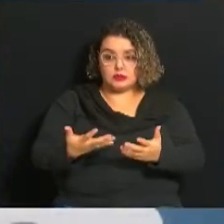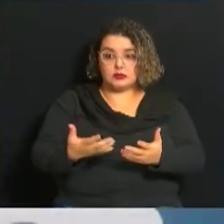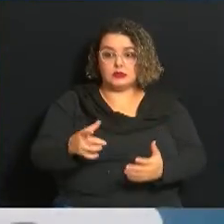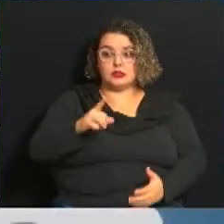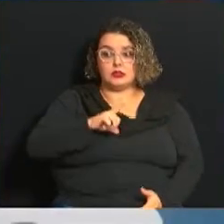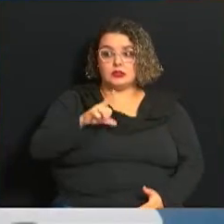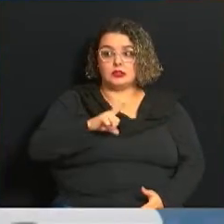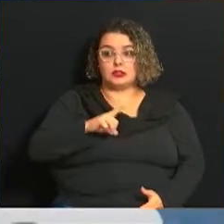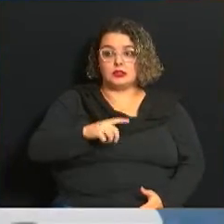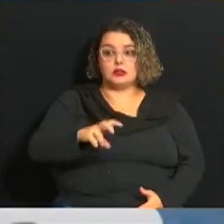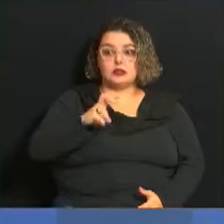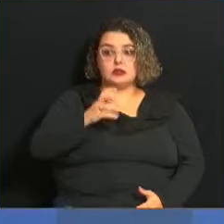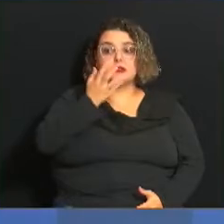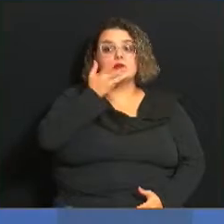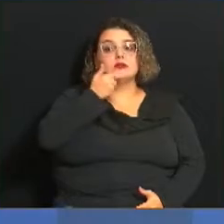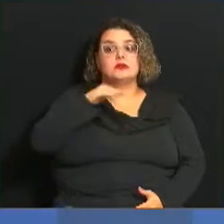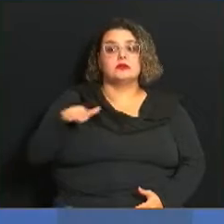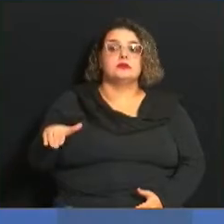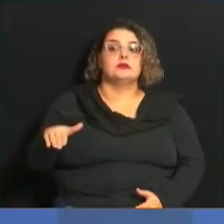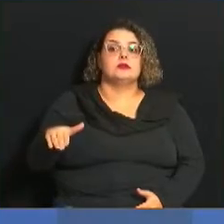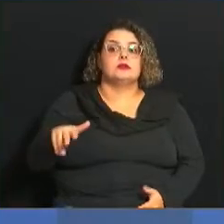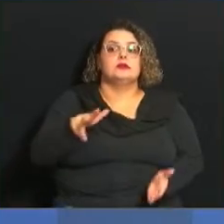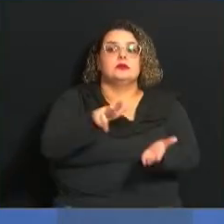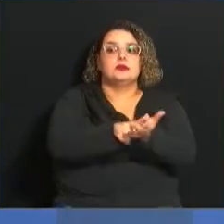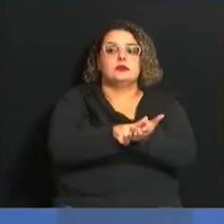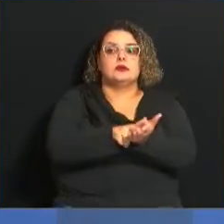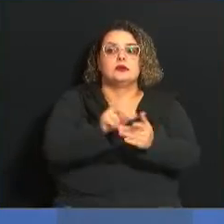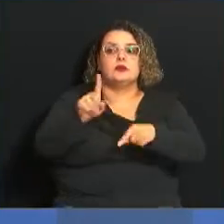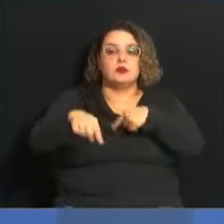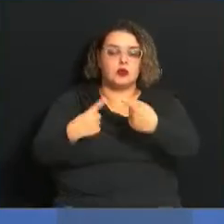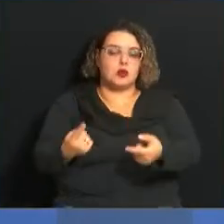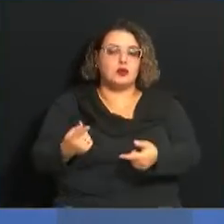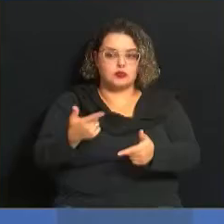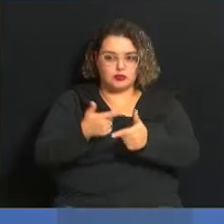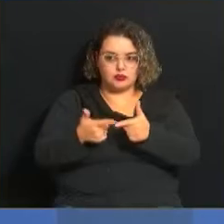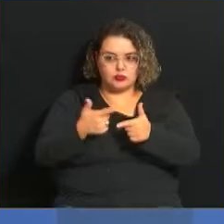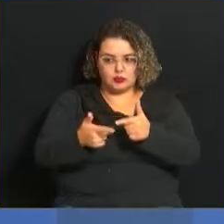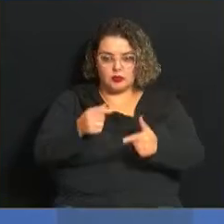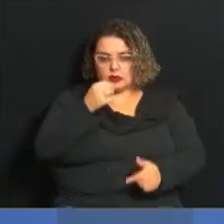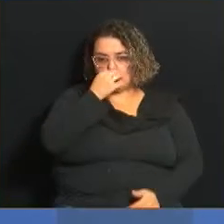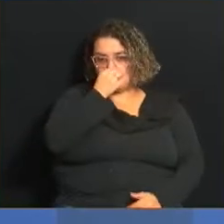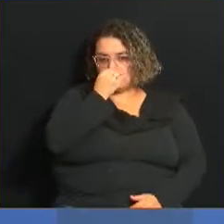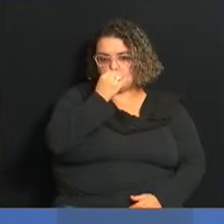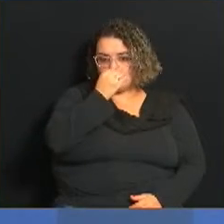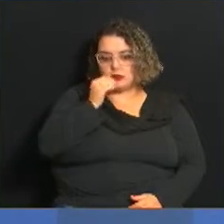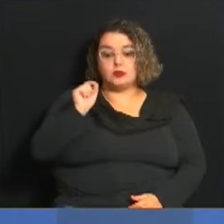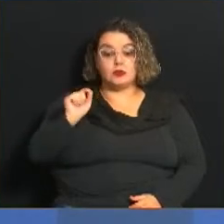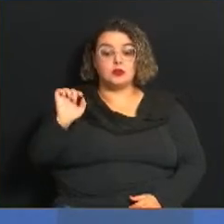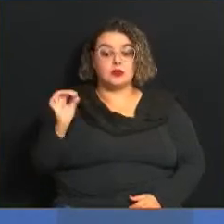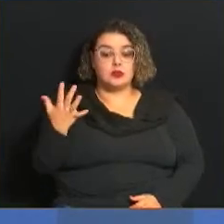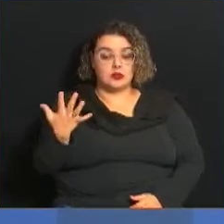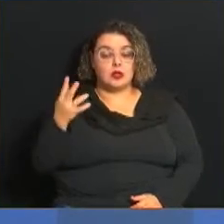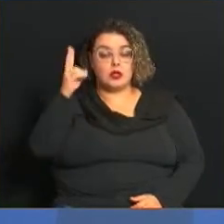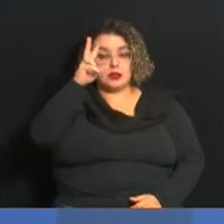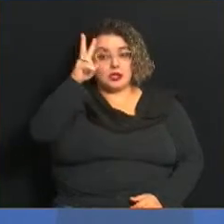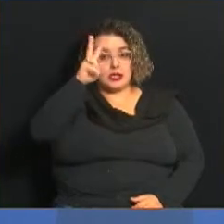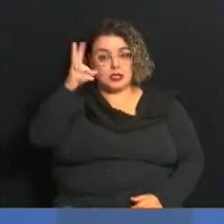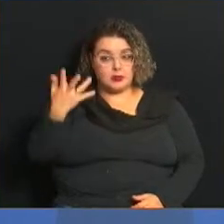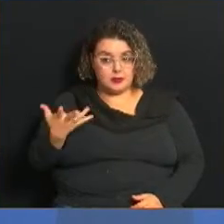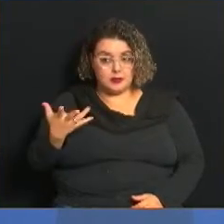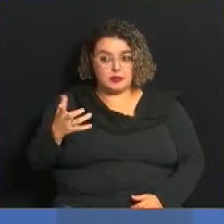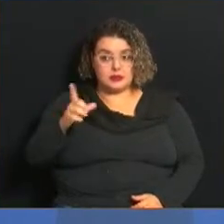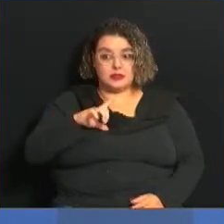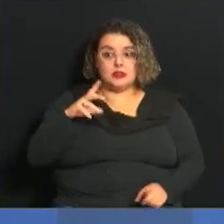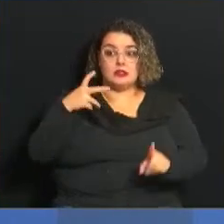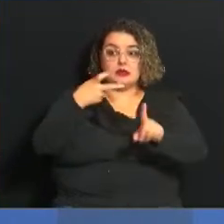temos 5 crianças internadas por outras síndromes. O que acontece? A gente lembra que a gente tem a vacinação